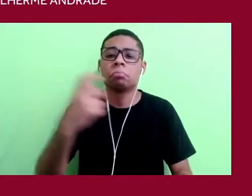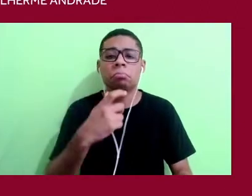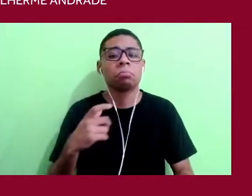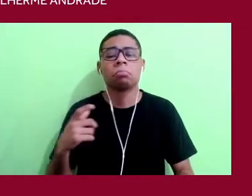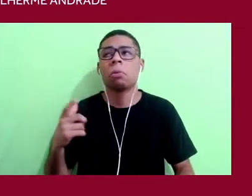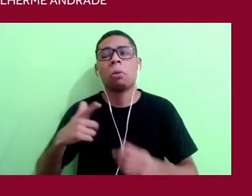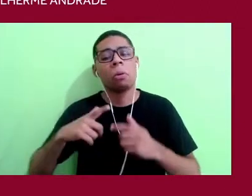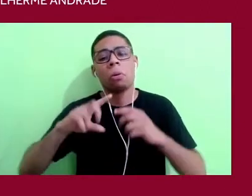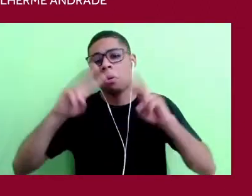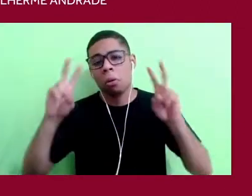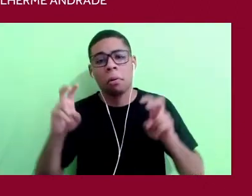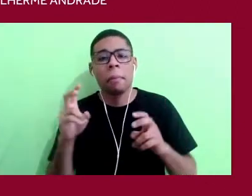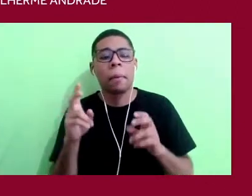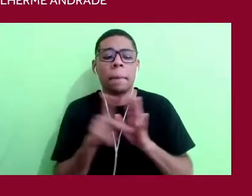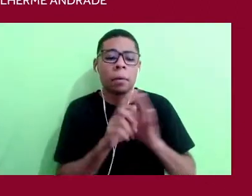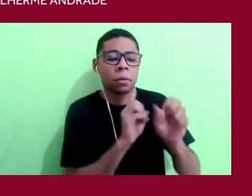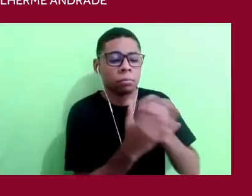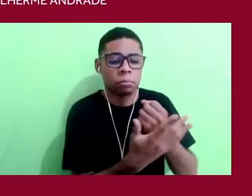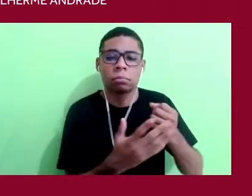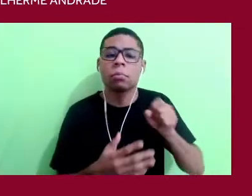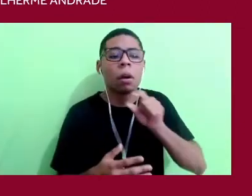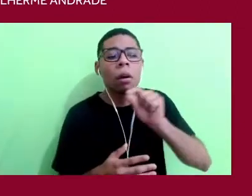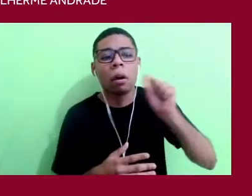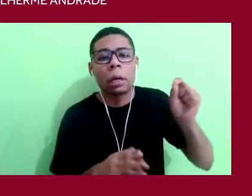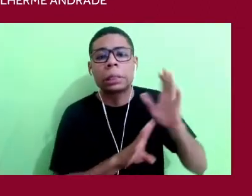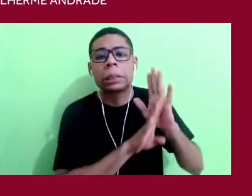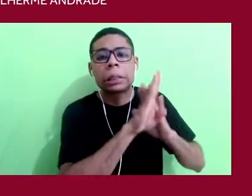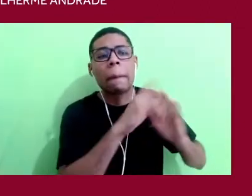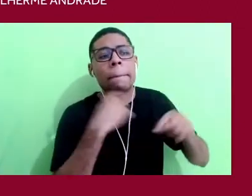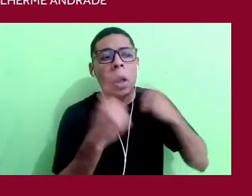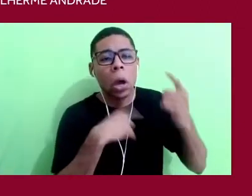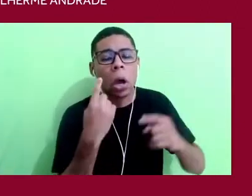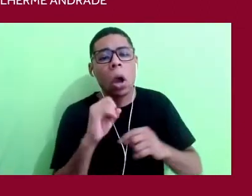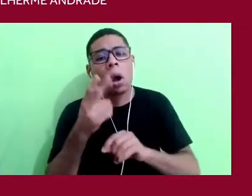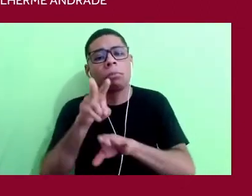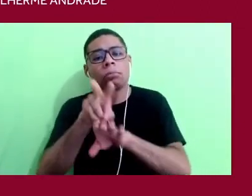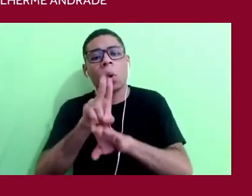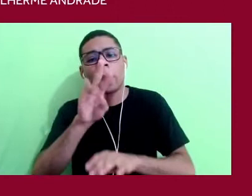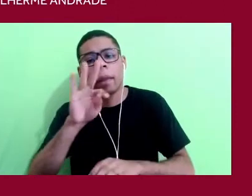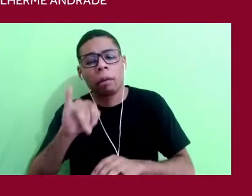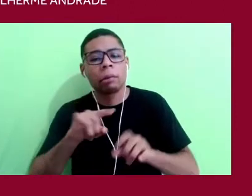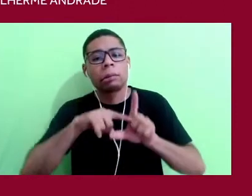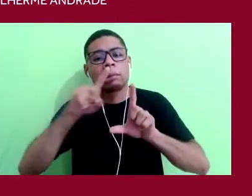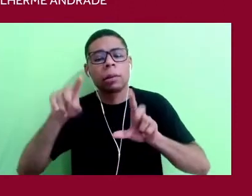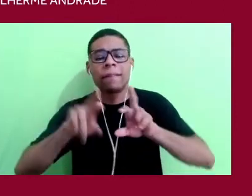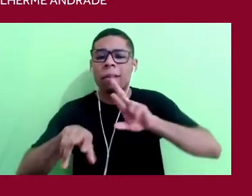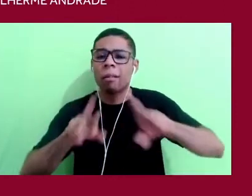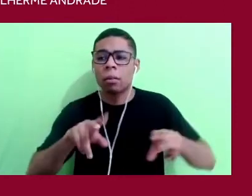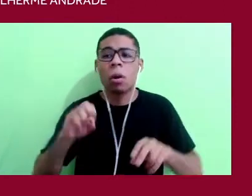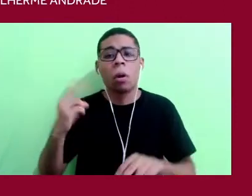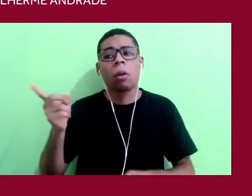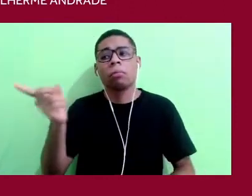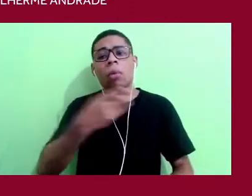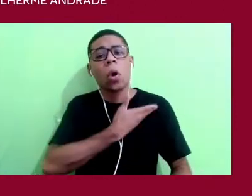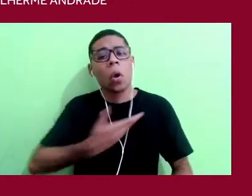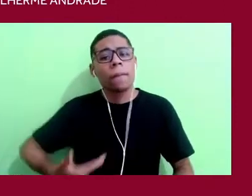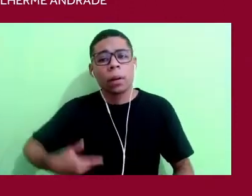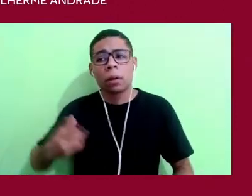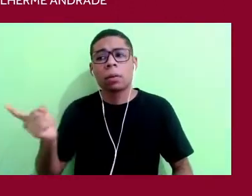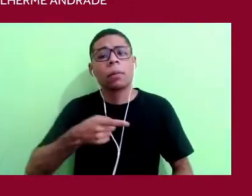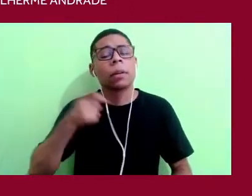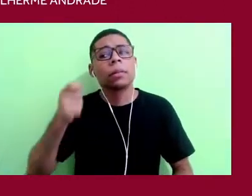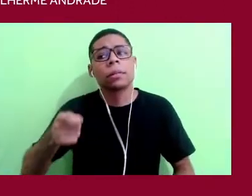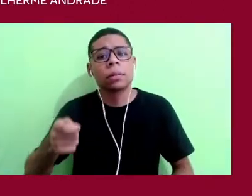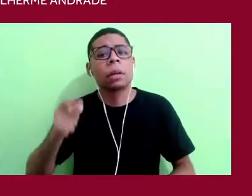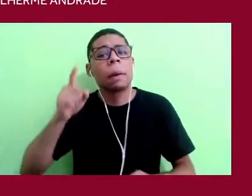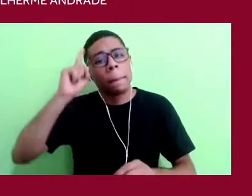o contexto pandêmico, sobre as iniciativas e o posicionamento das autoridades locais. Então, quando eu